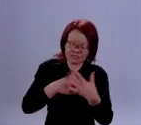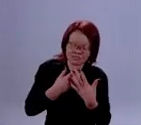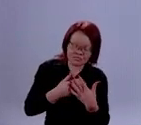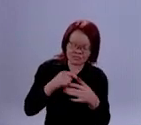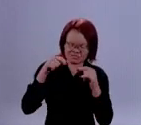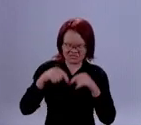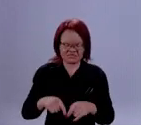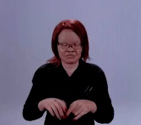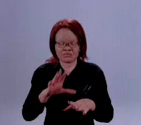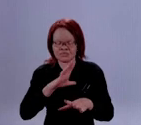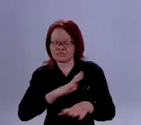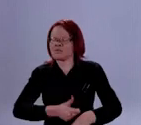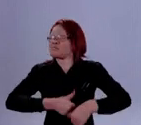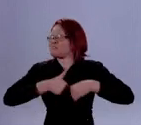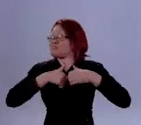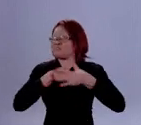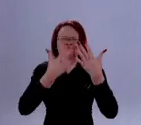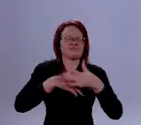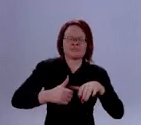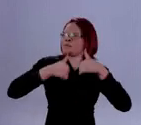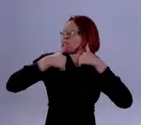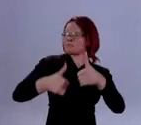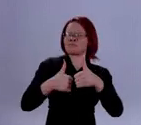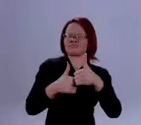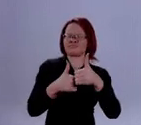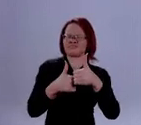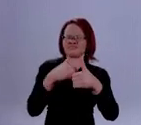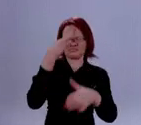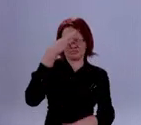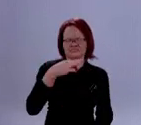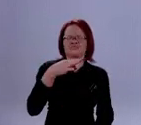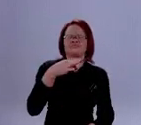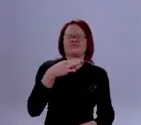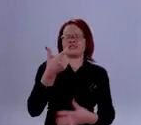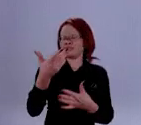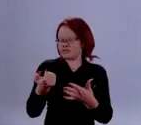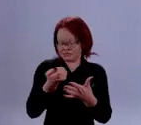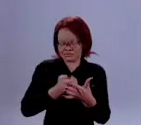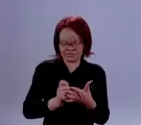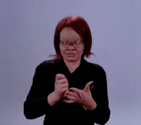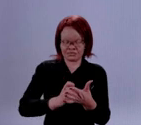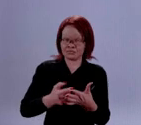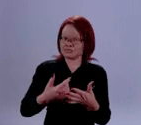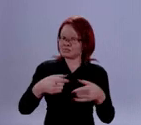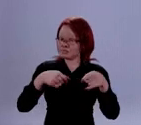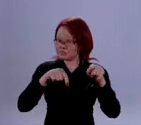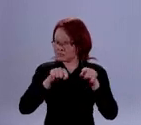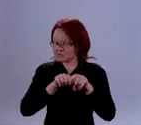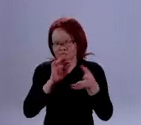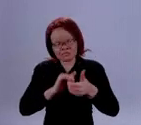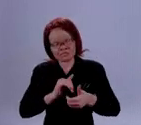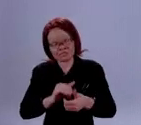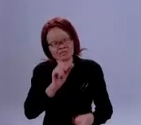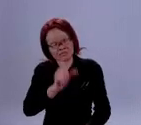passei um dia maravilhoso então a chuva escreve ao diário como se